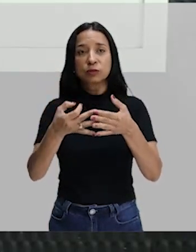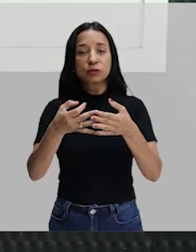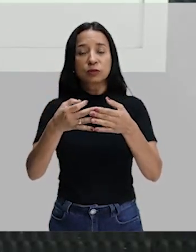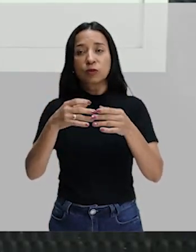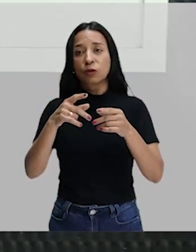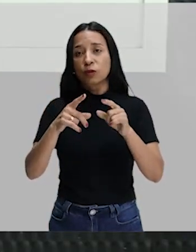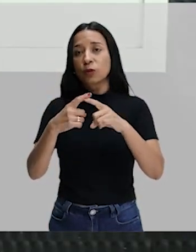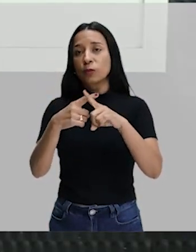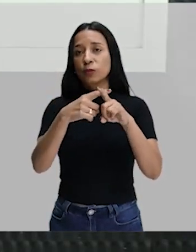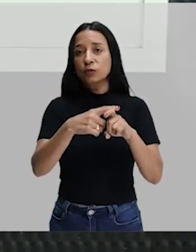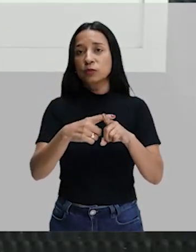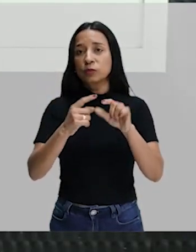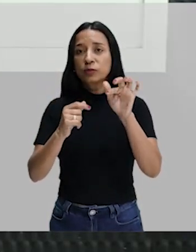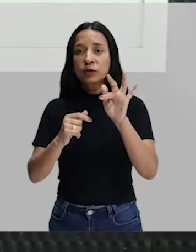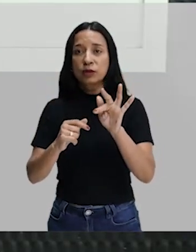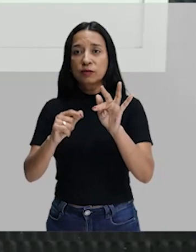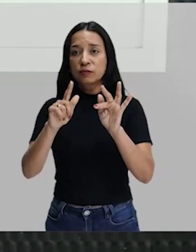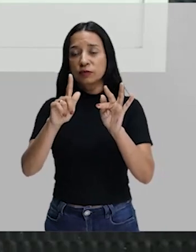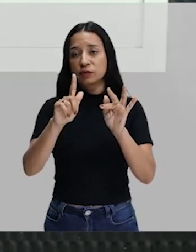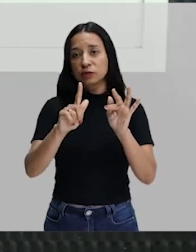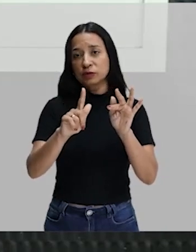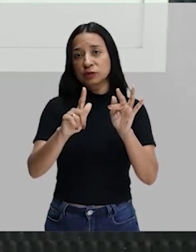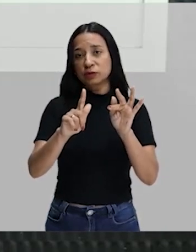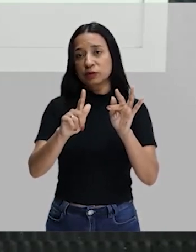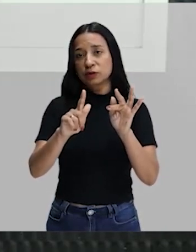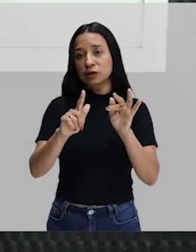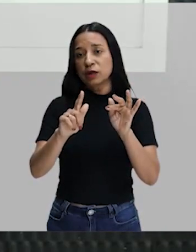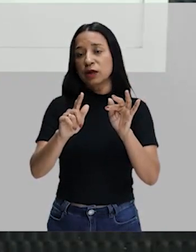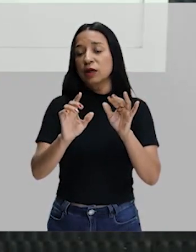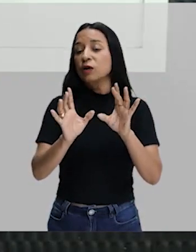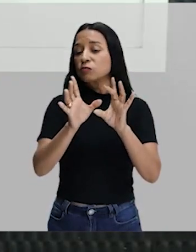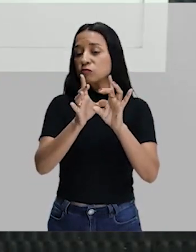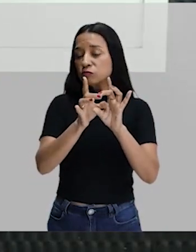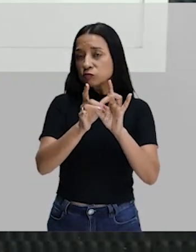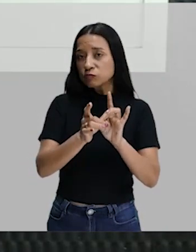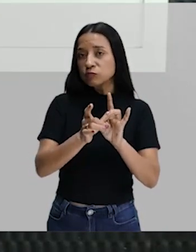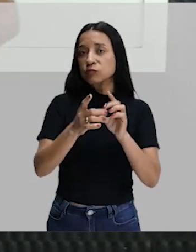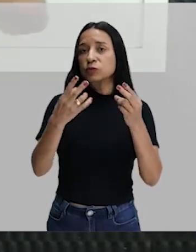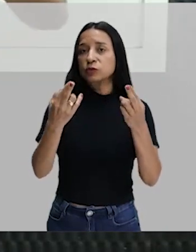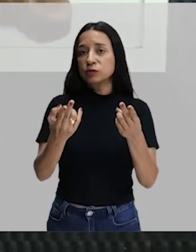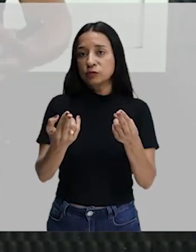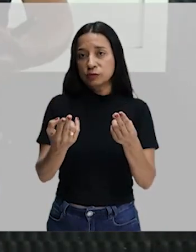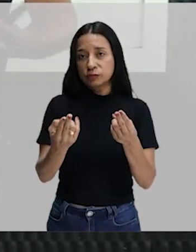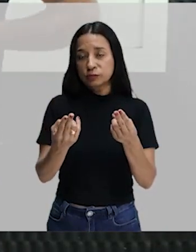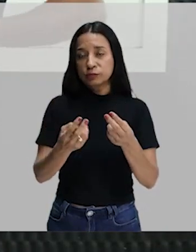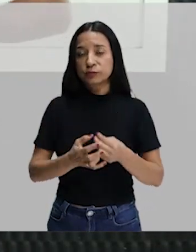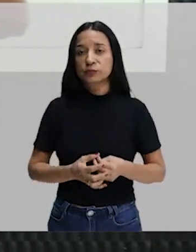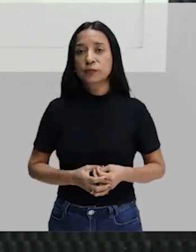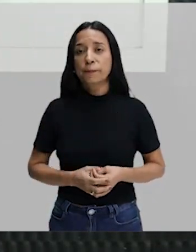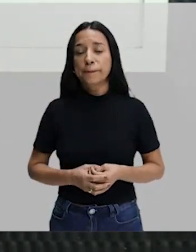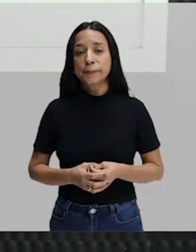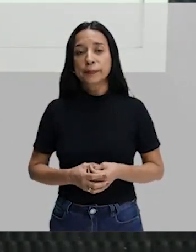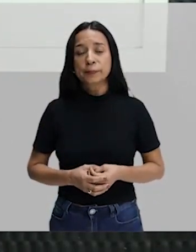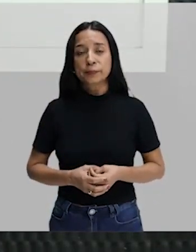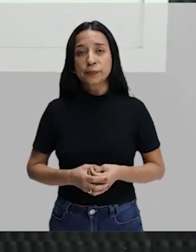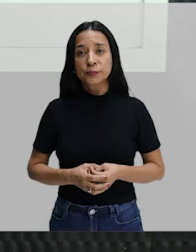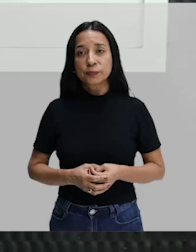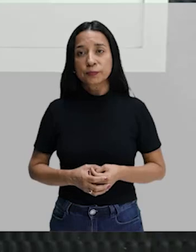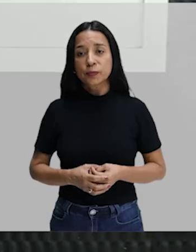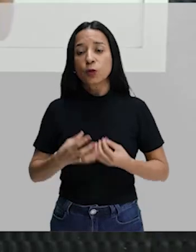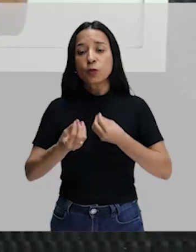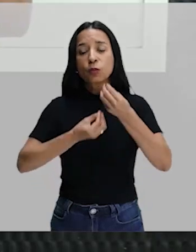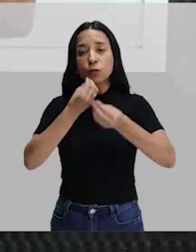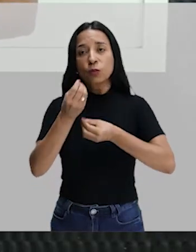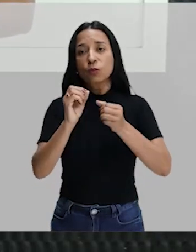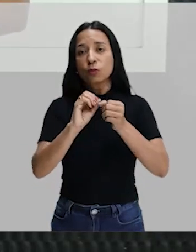polinômio f e g formam uma identidade. Eles são idênticos, eles são iguais. Beleza, como é